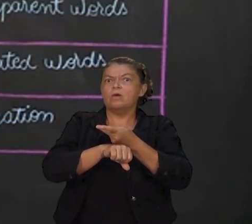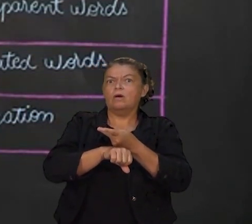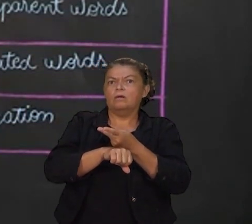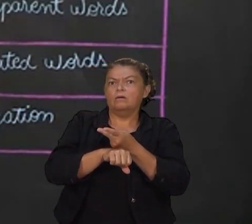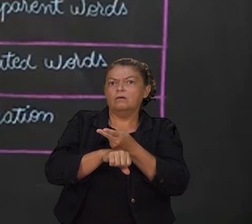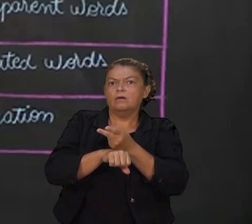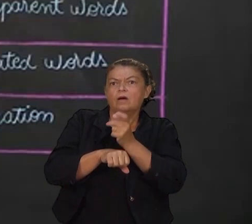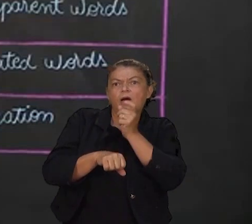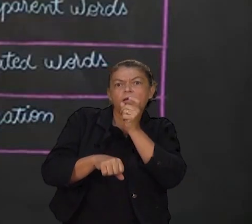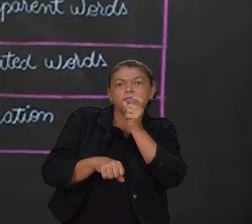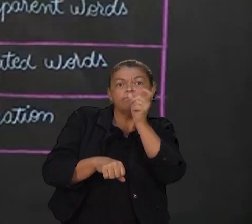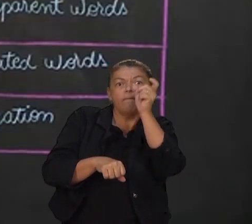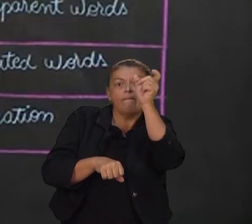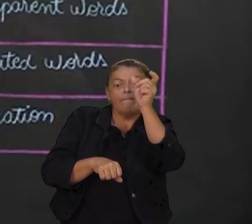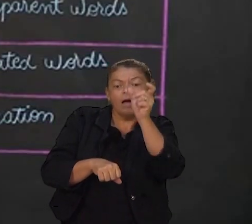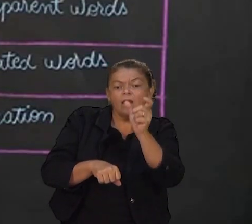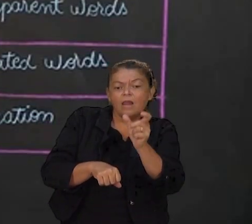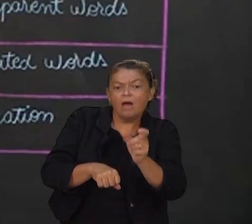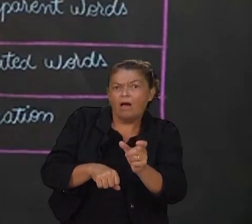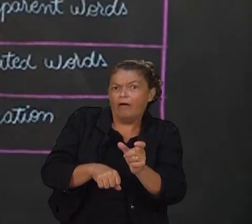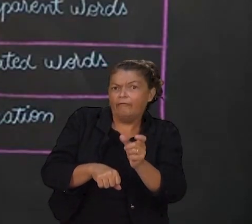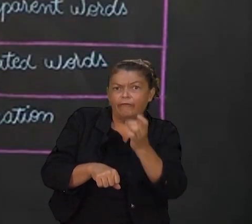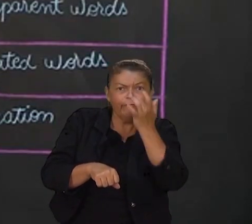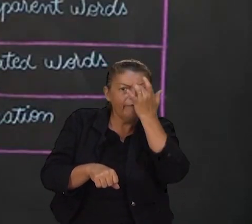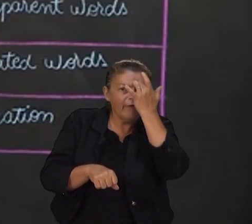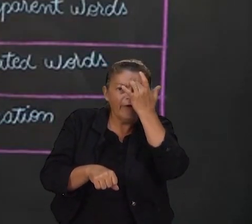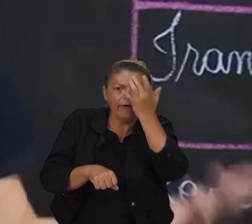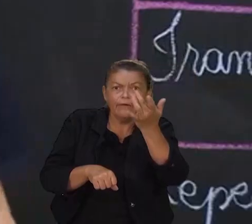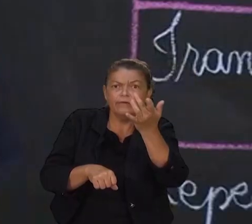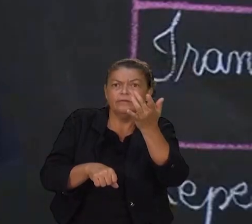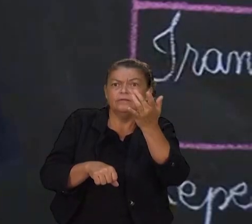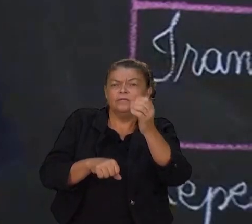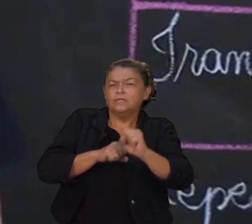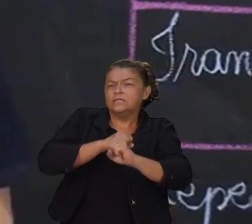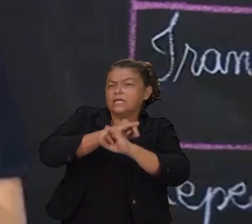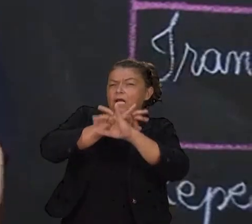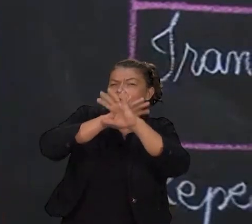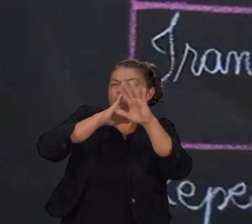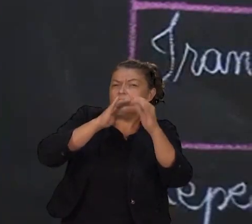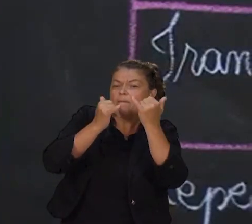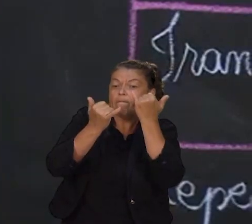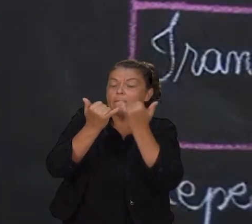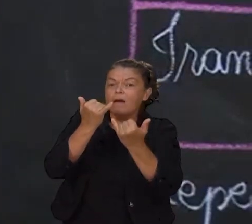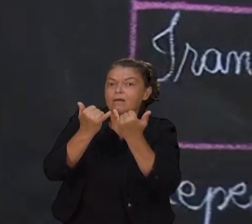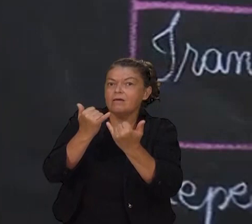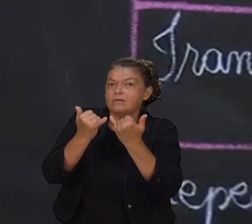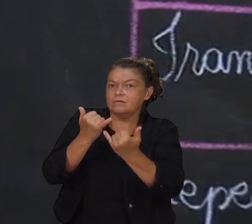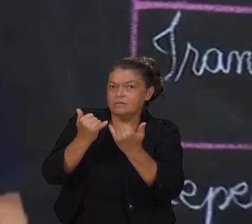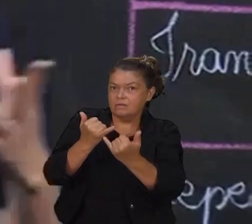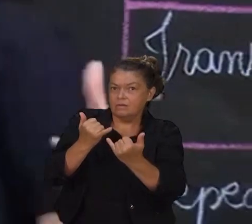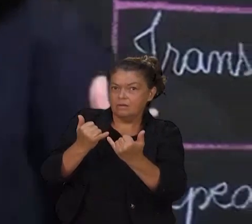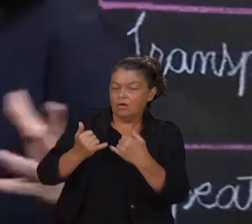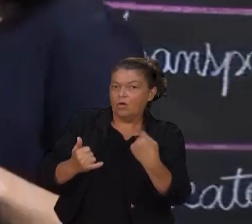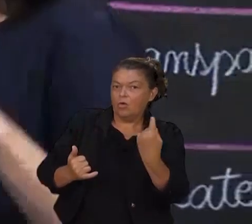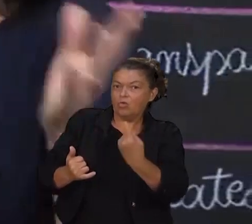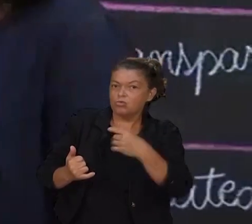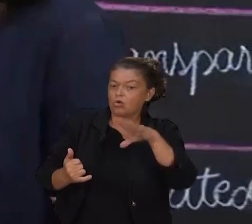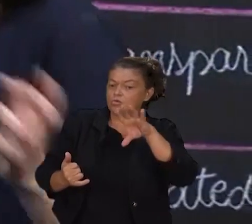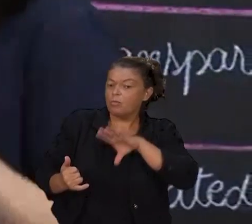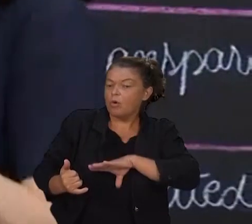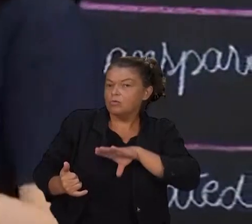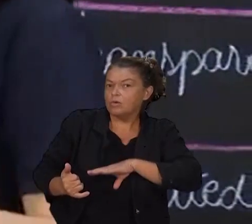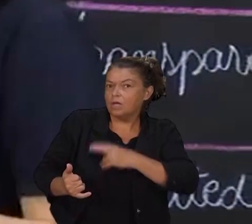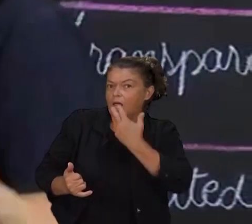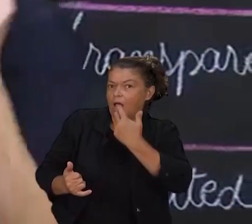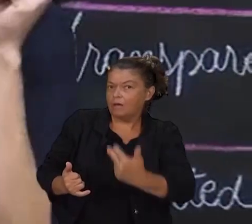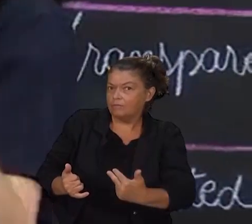transparent words, ou seja, procurar as palavras transparentes, as que se parecem com o nosso idioma. Vamos ver se a gente tem alguma palavra